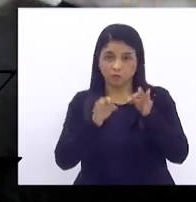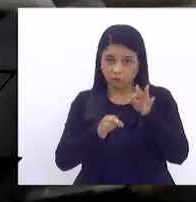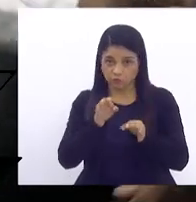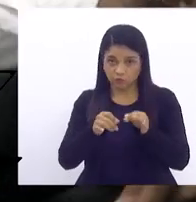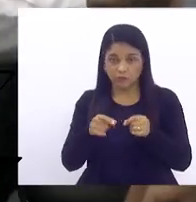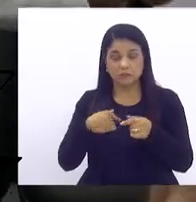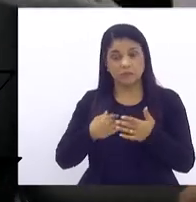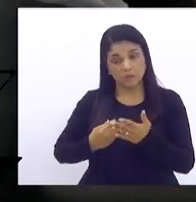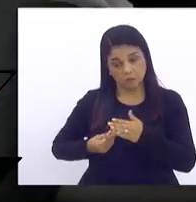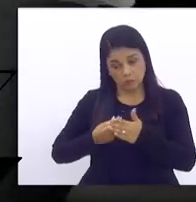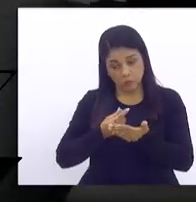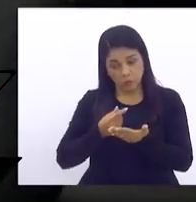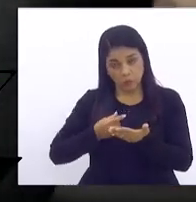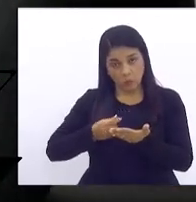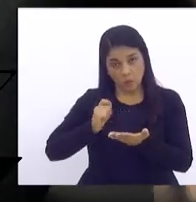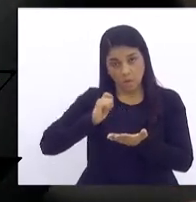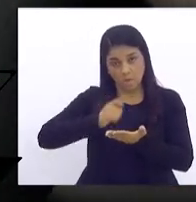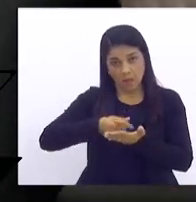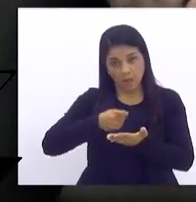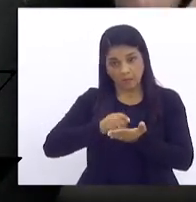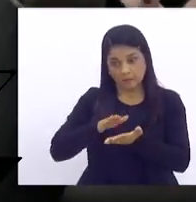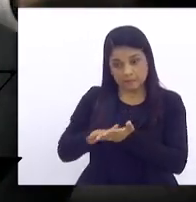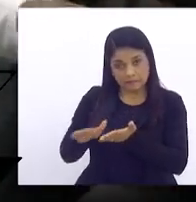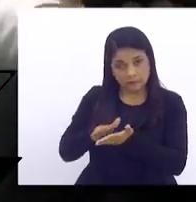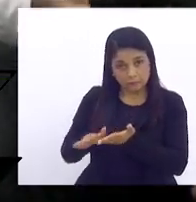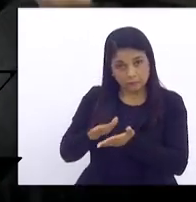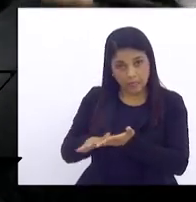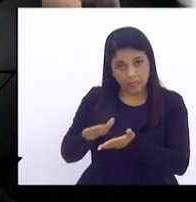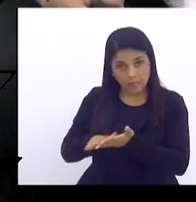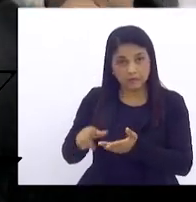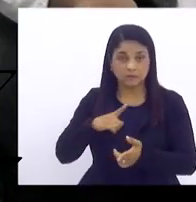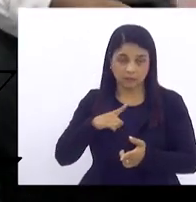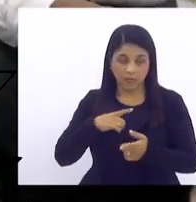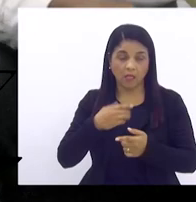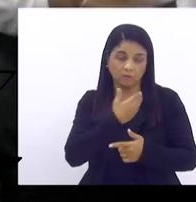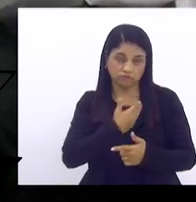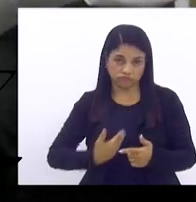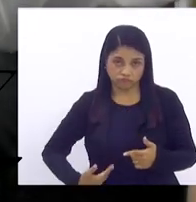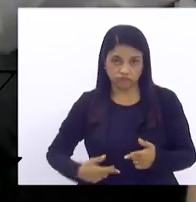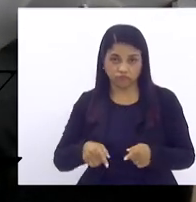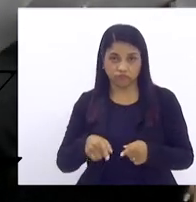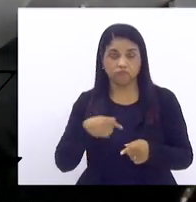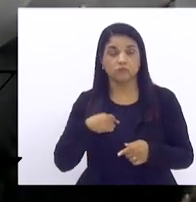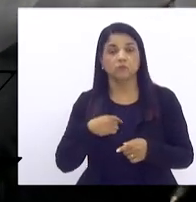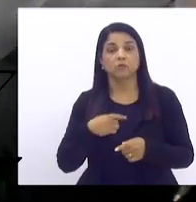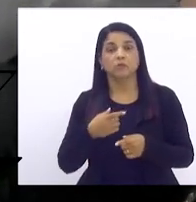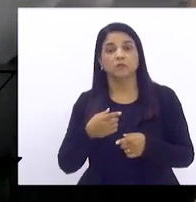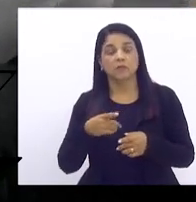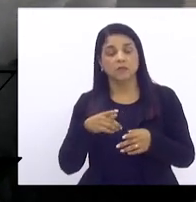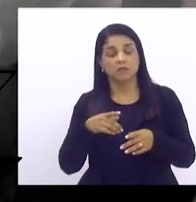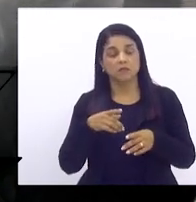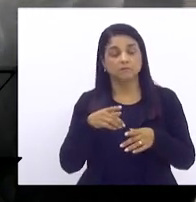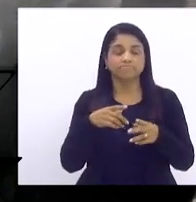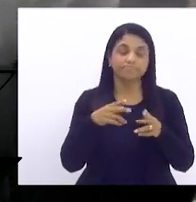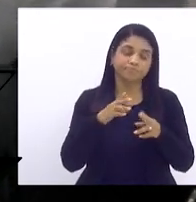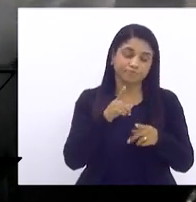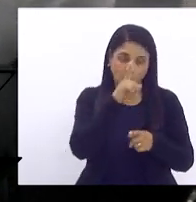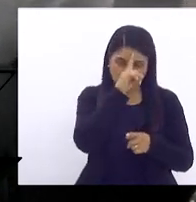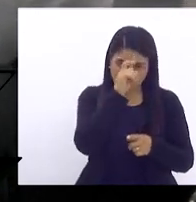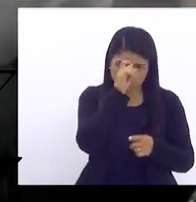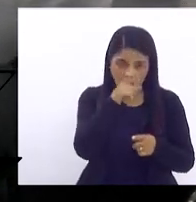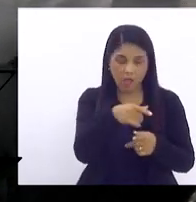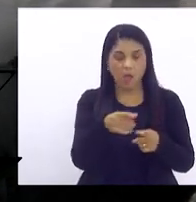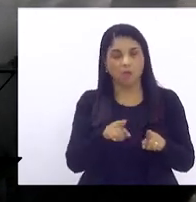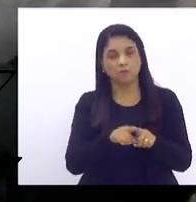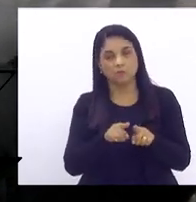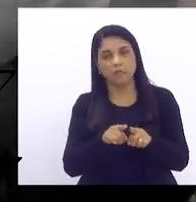no acolhimento daquela mulher. Nós temos um custo quando ela dá entrada na rede de saúde, na atenção básica ou na